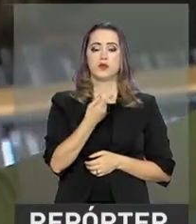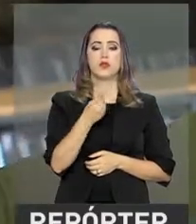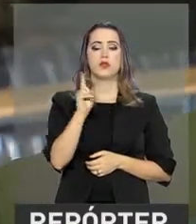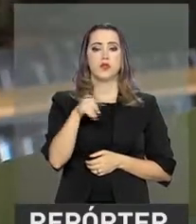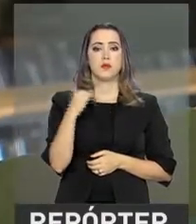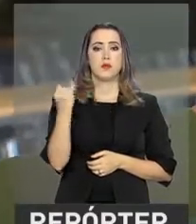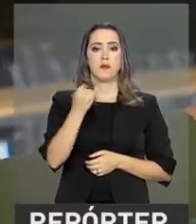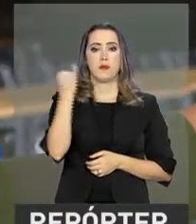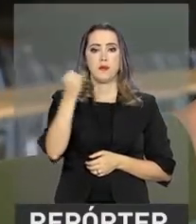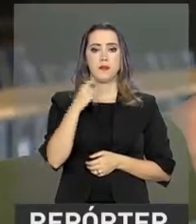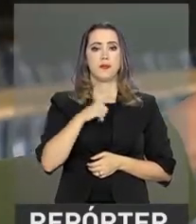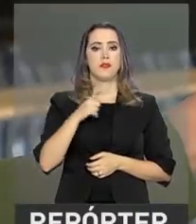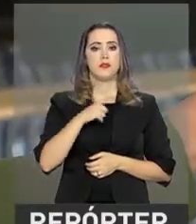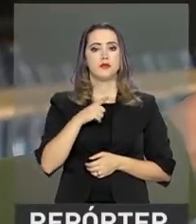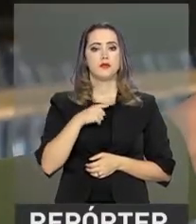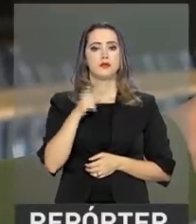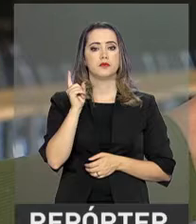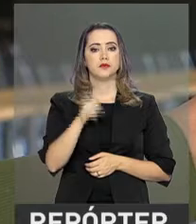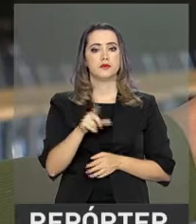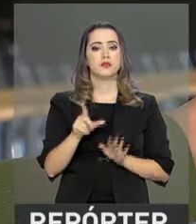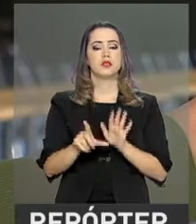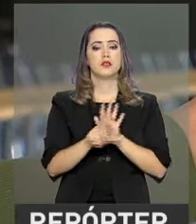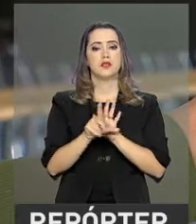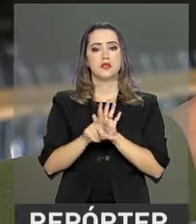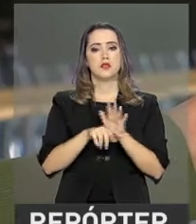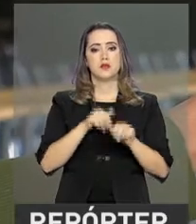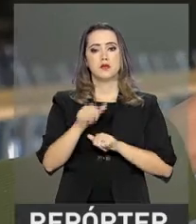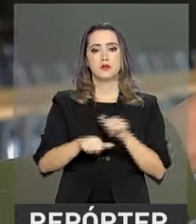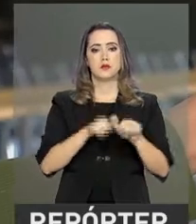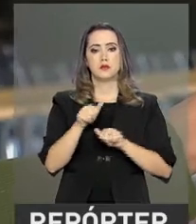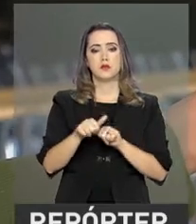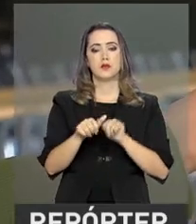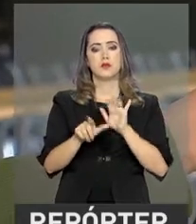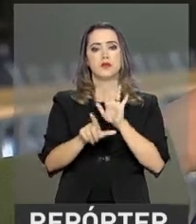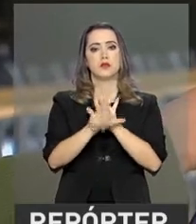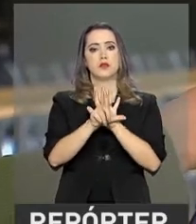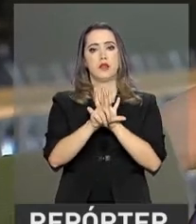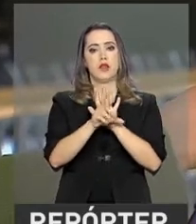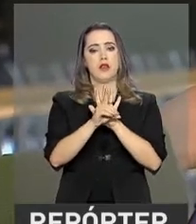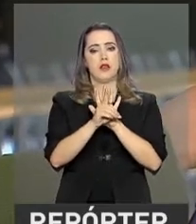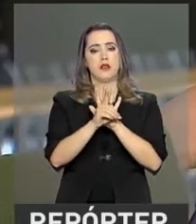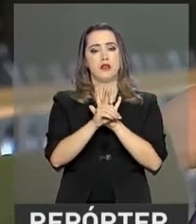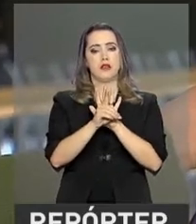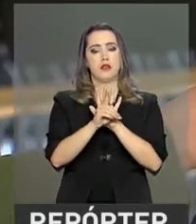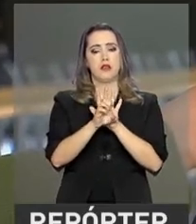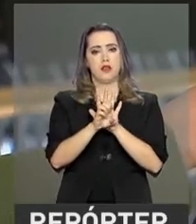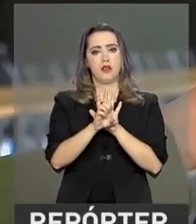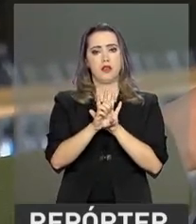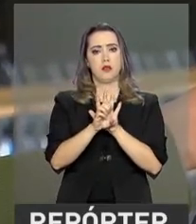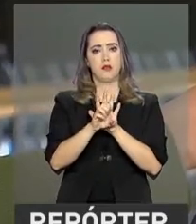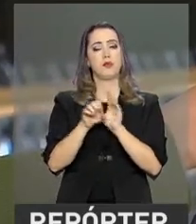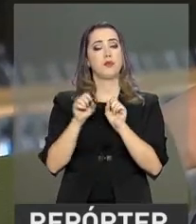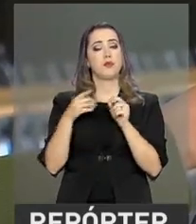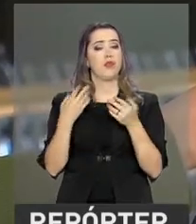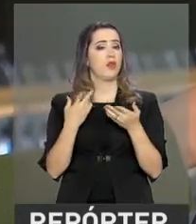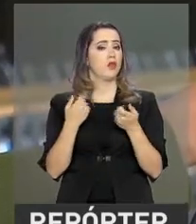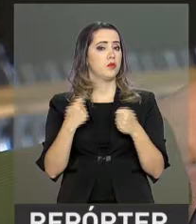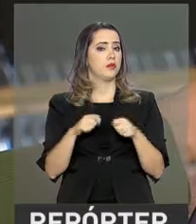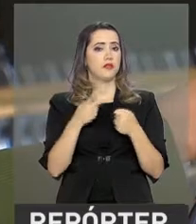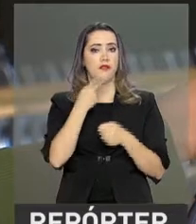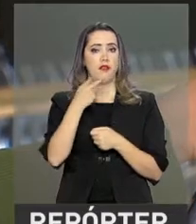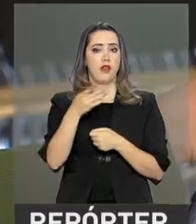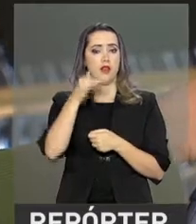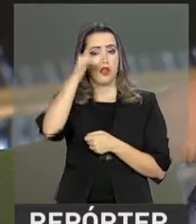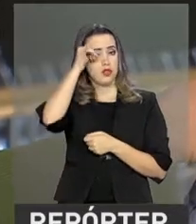como prerrogativa que essa lei, ela modifica a Lei de Diretrizes e Bases da Educação Nacional. Então, ela não necessariamente fala sobre